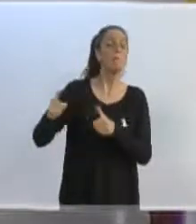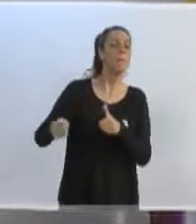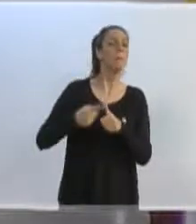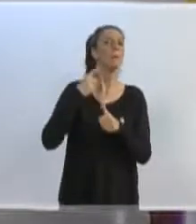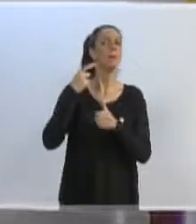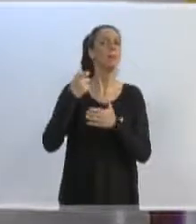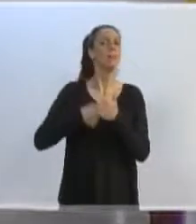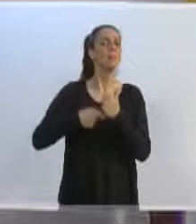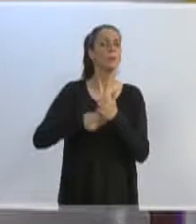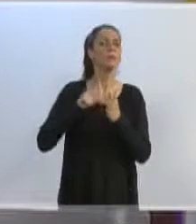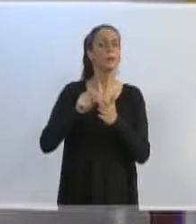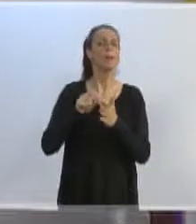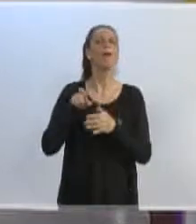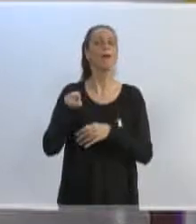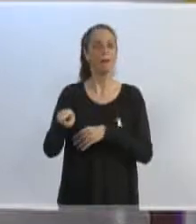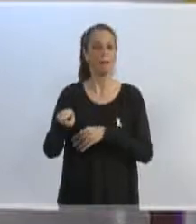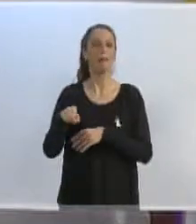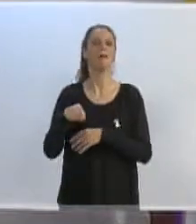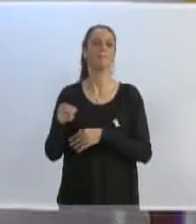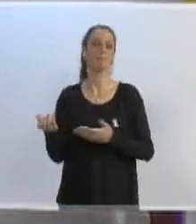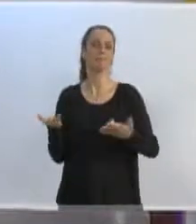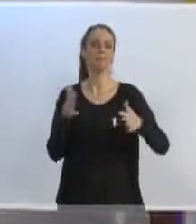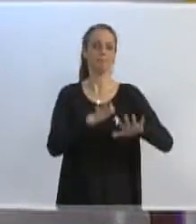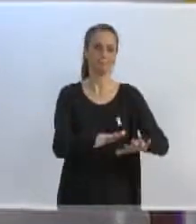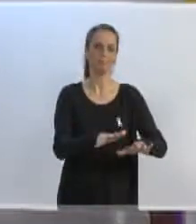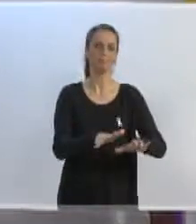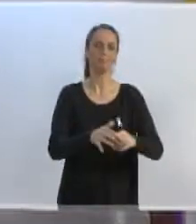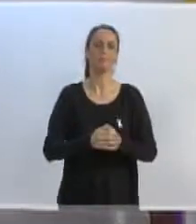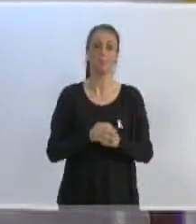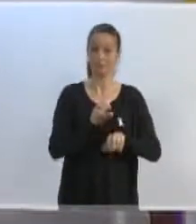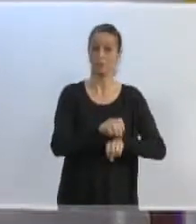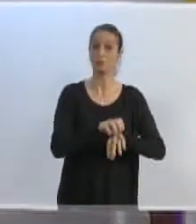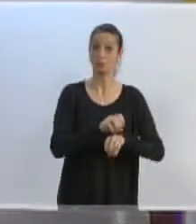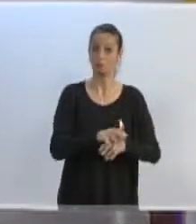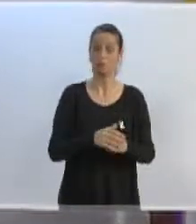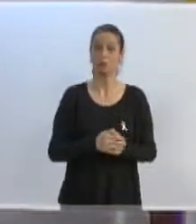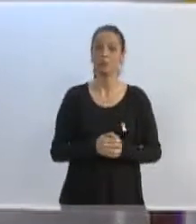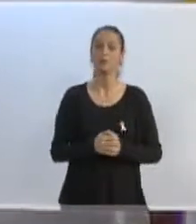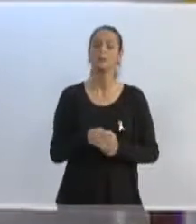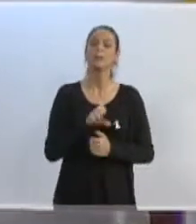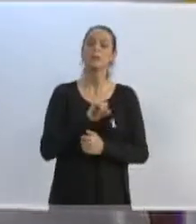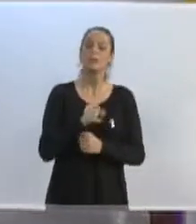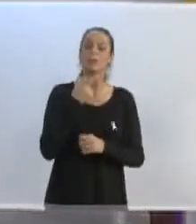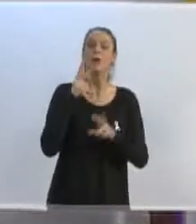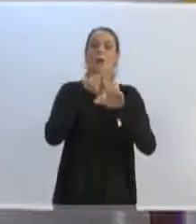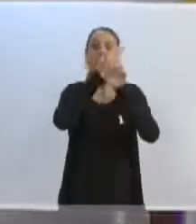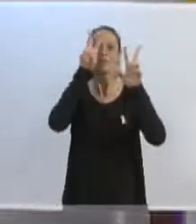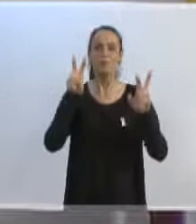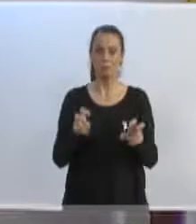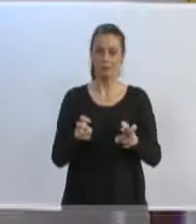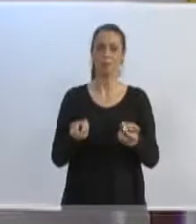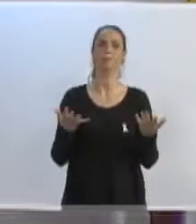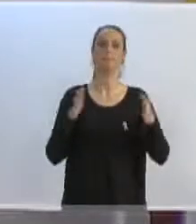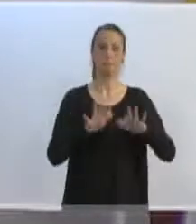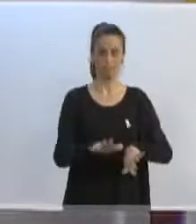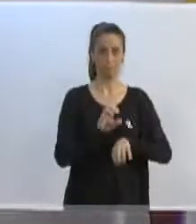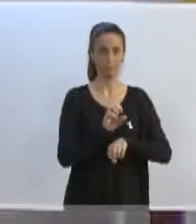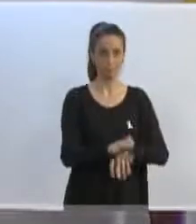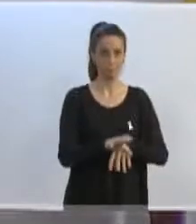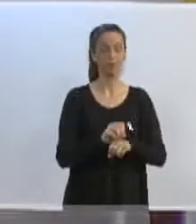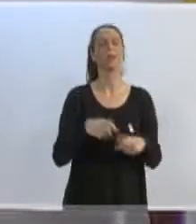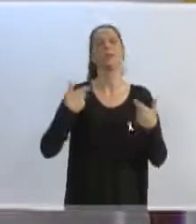pela inclusão escolar. E, se eu for falar em inclusão escolar, eu não posso deixar de